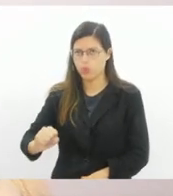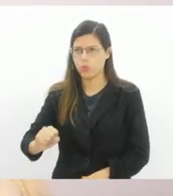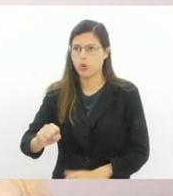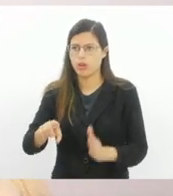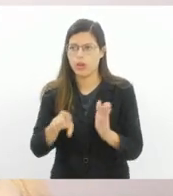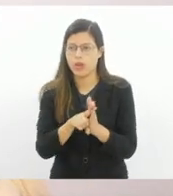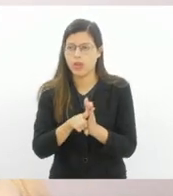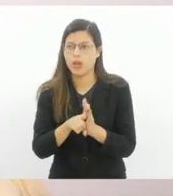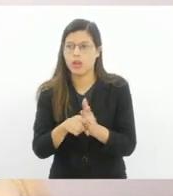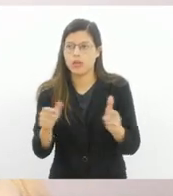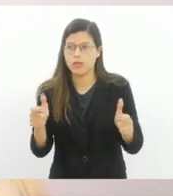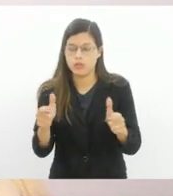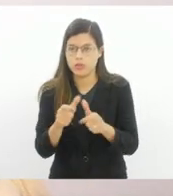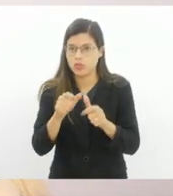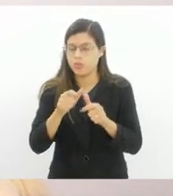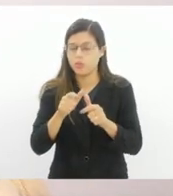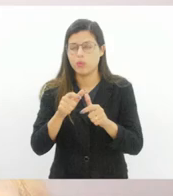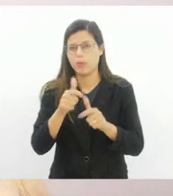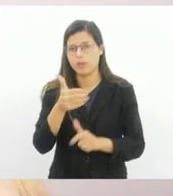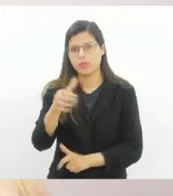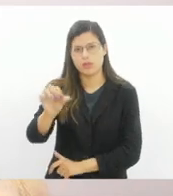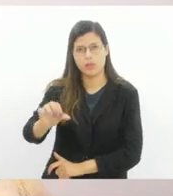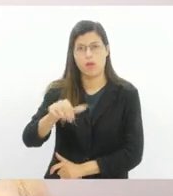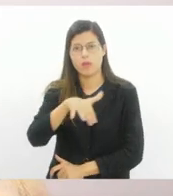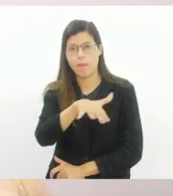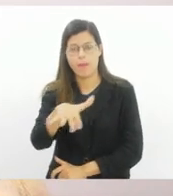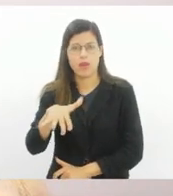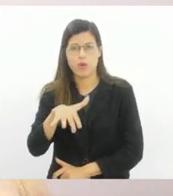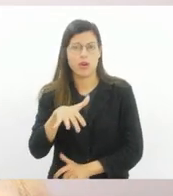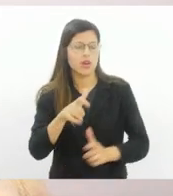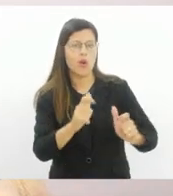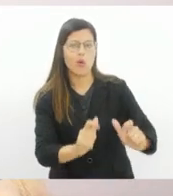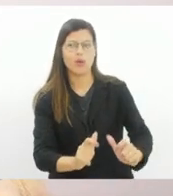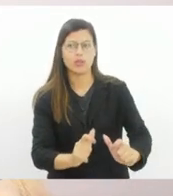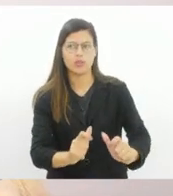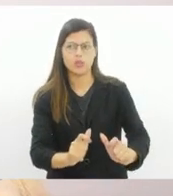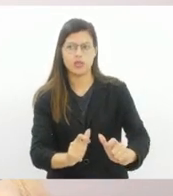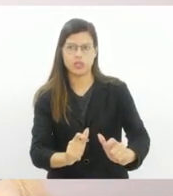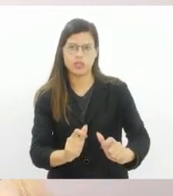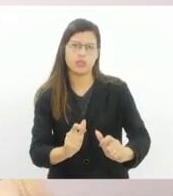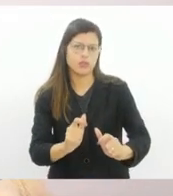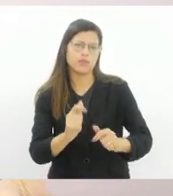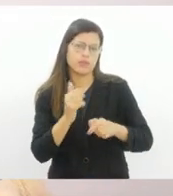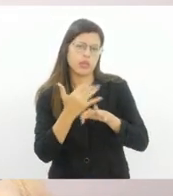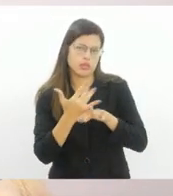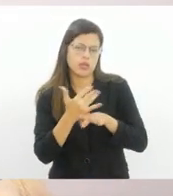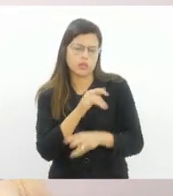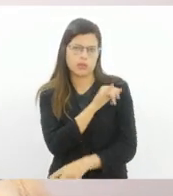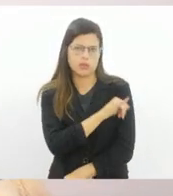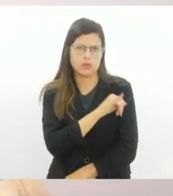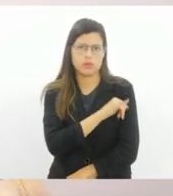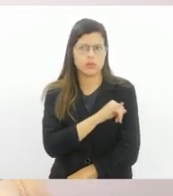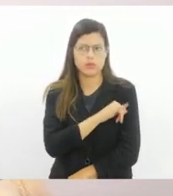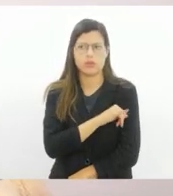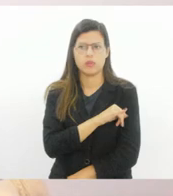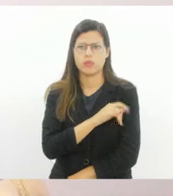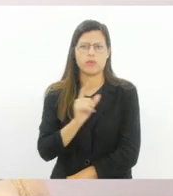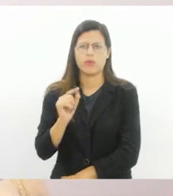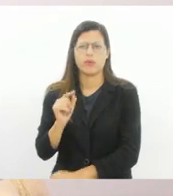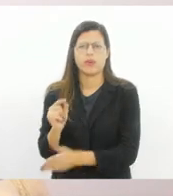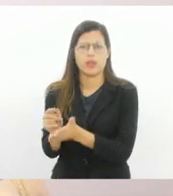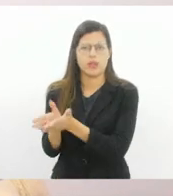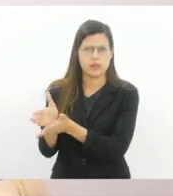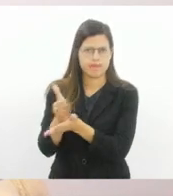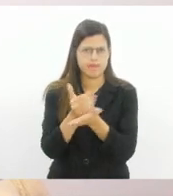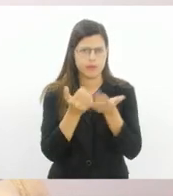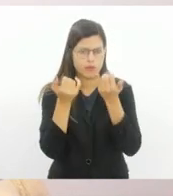para 19. E a maioria deles está concentrada onde? No município do Rio de Janeiro. Então, a gente, o que esse dado quer dizer